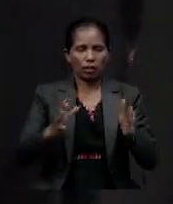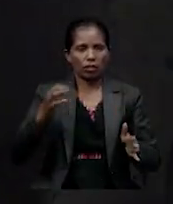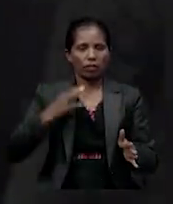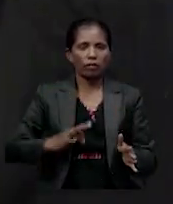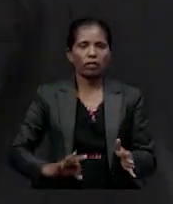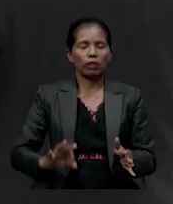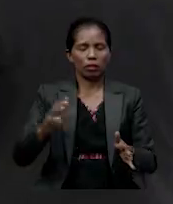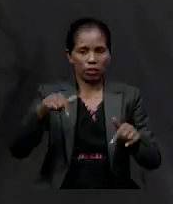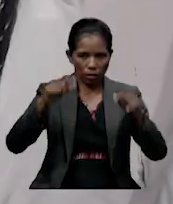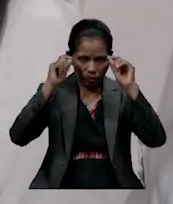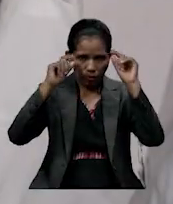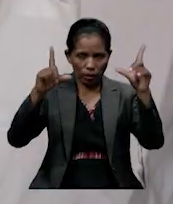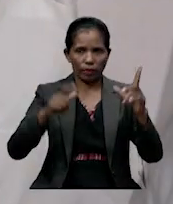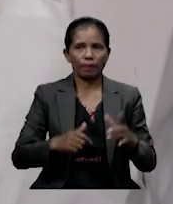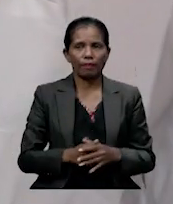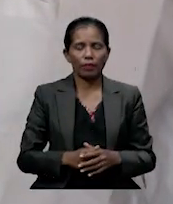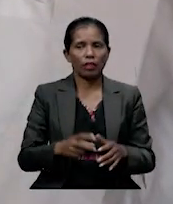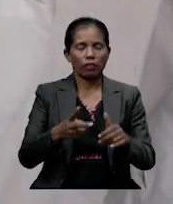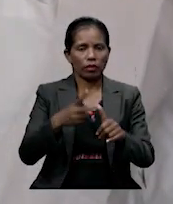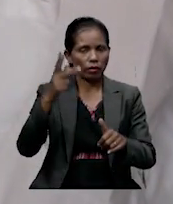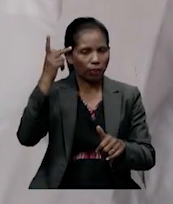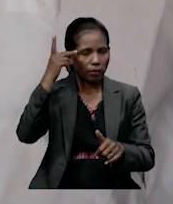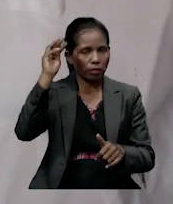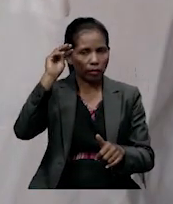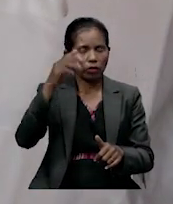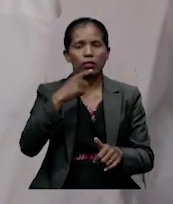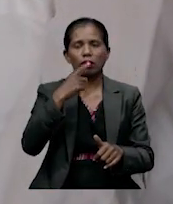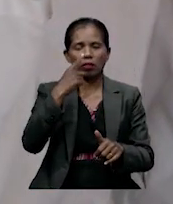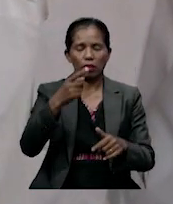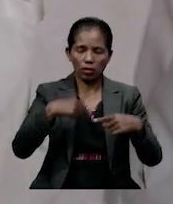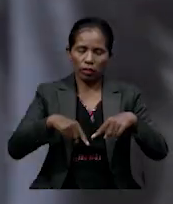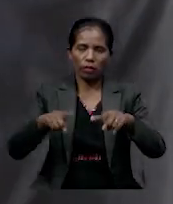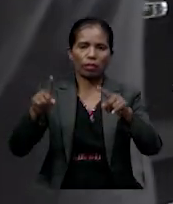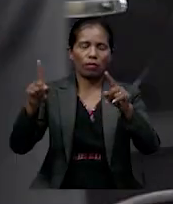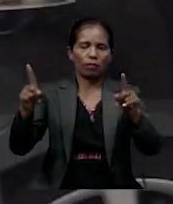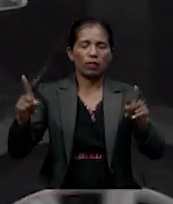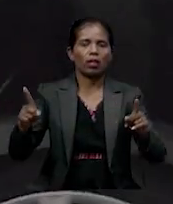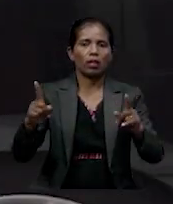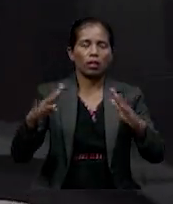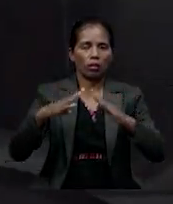Timor-Leste. Enquanto vice-primeiro-ministro Santa Sene, se fila ba Vaticano e a Lorong